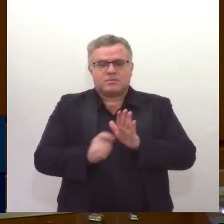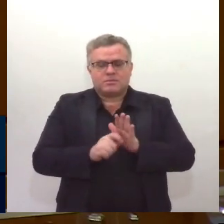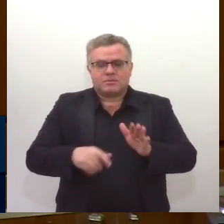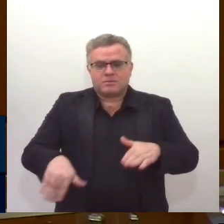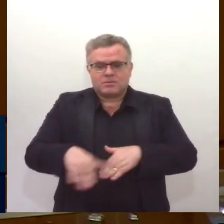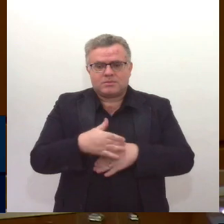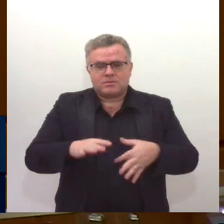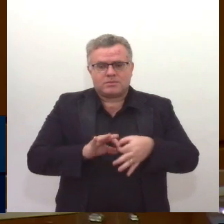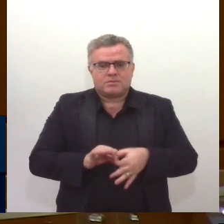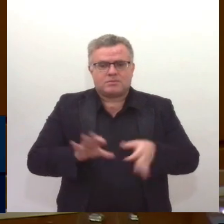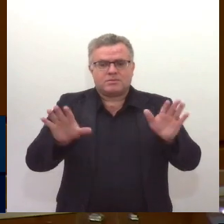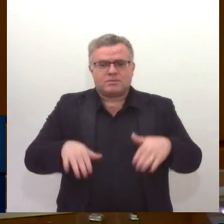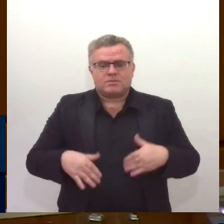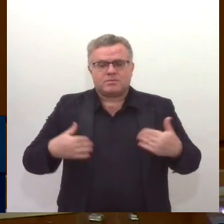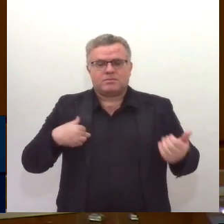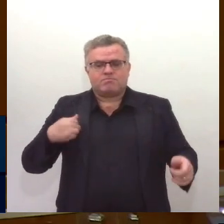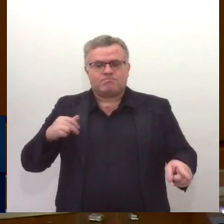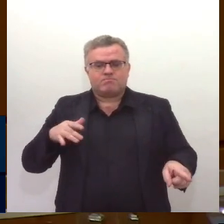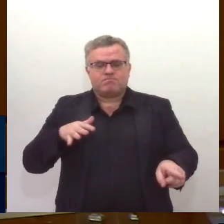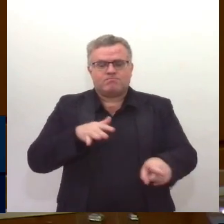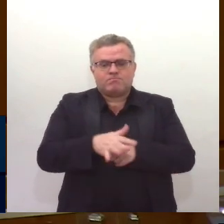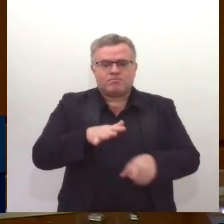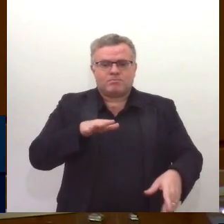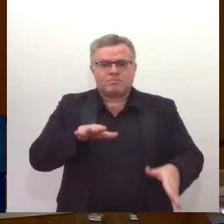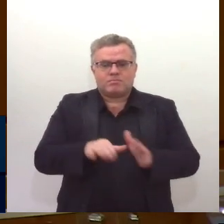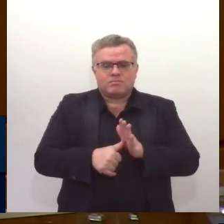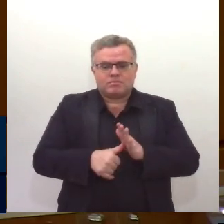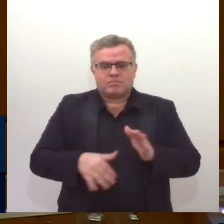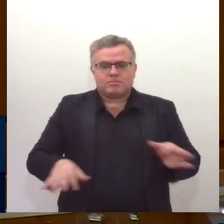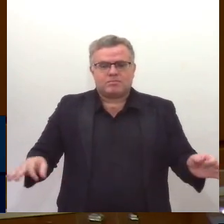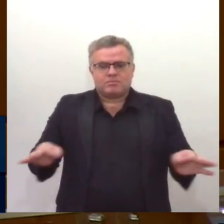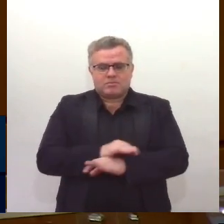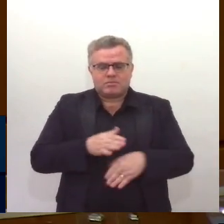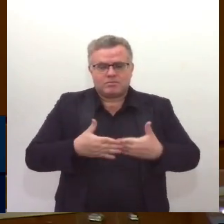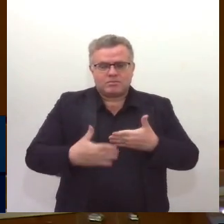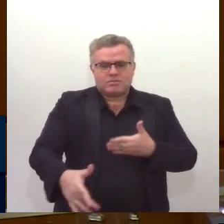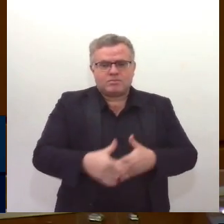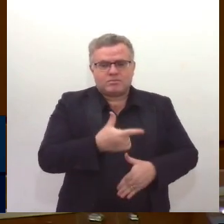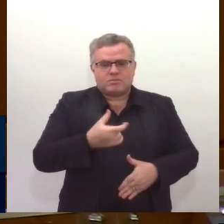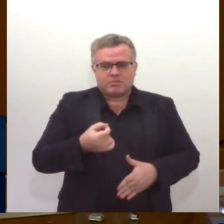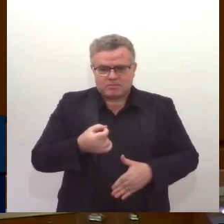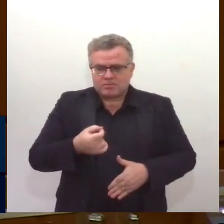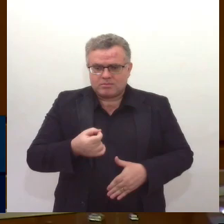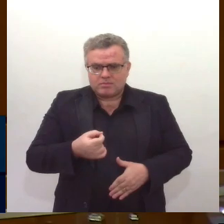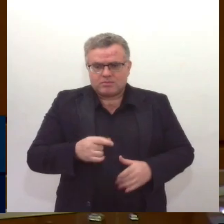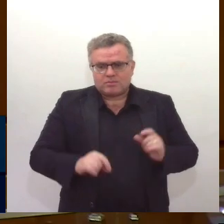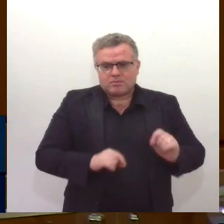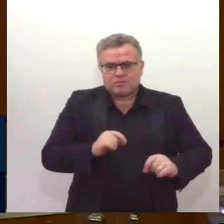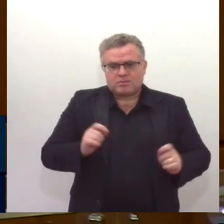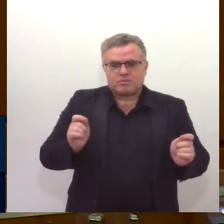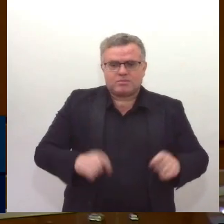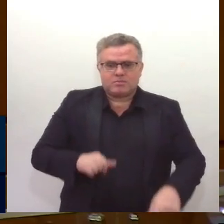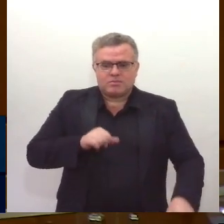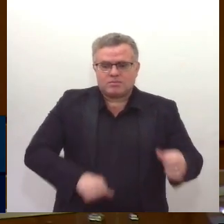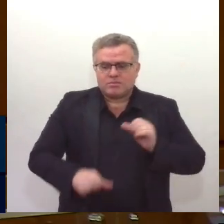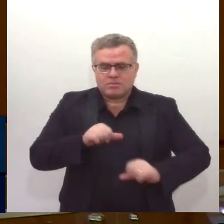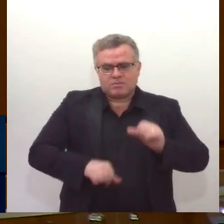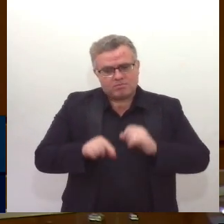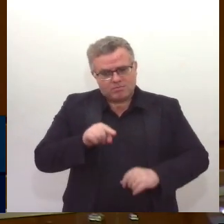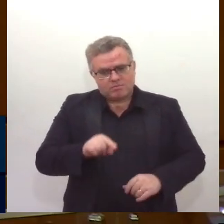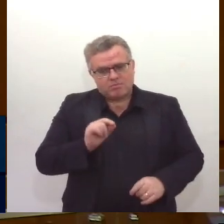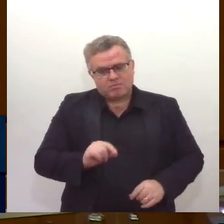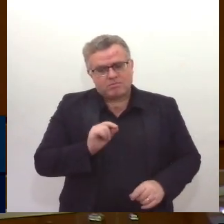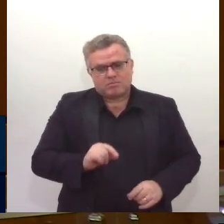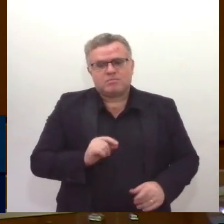para roubar, mas depois do dia 20 de janeiro, a garapa vai azedar ali dentro, porque vamos ter um